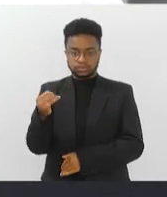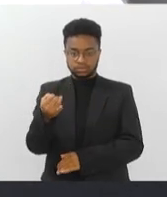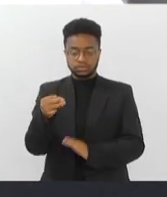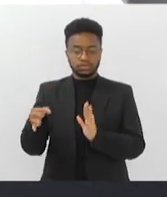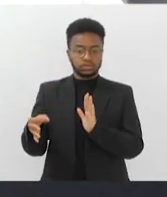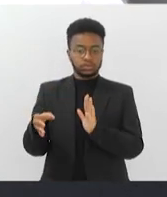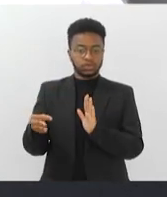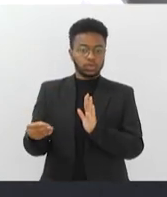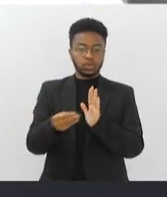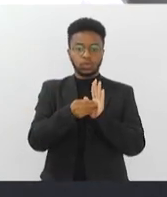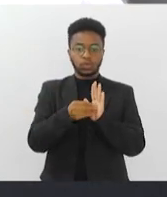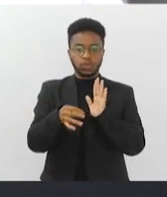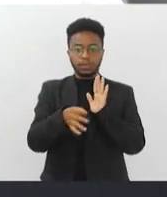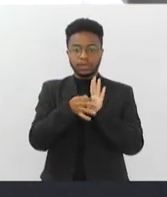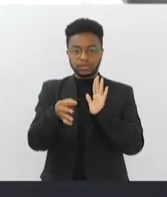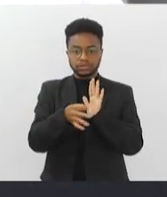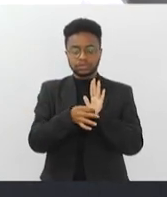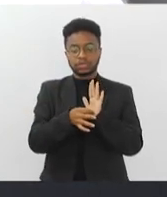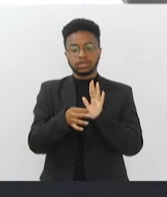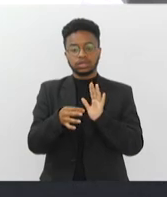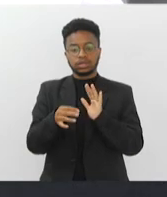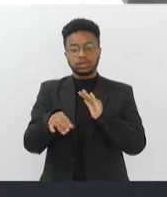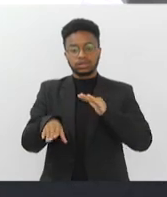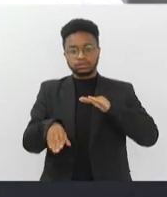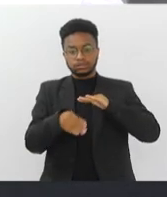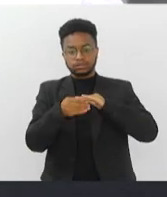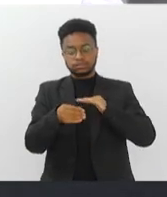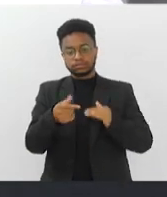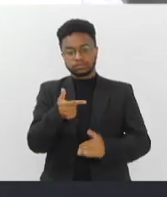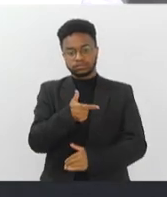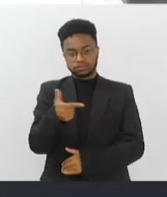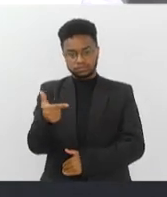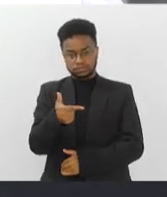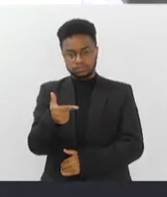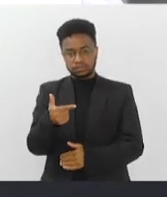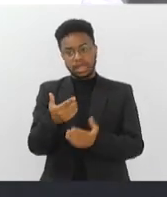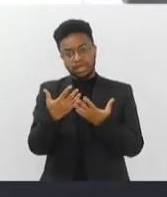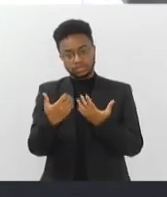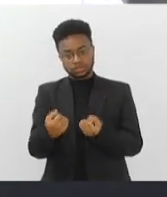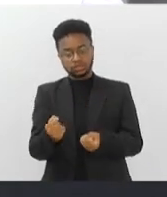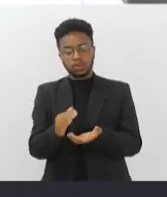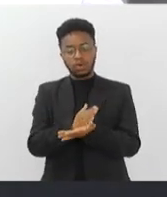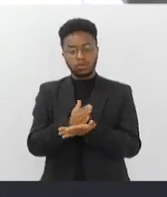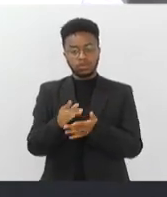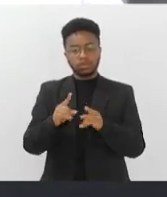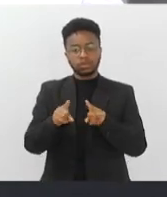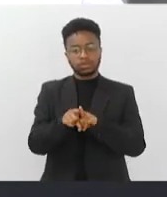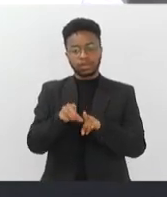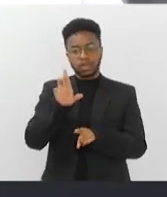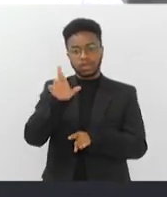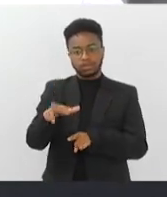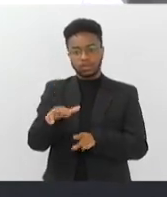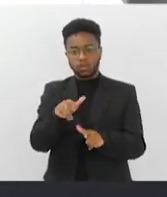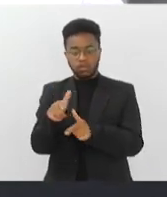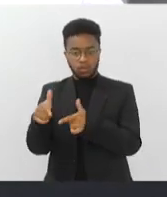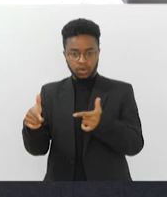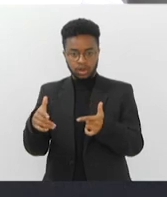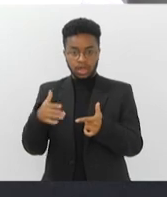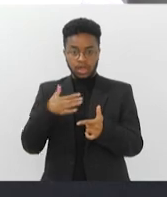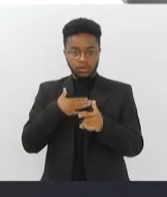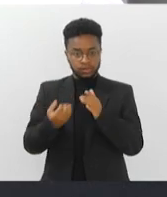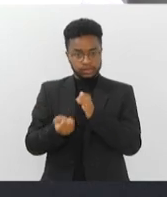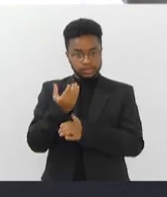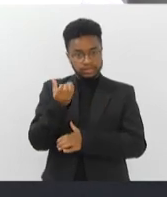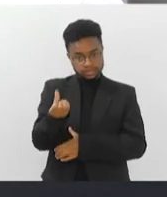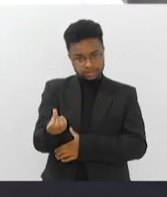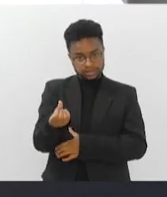as 22 emendas, acatando umas e rejeitando outras. Das minhas 6,